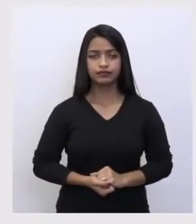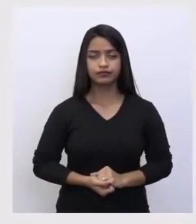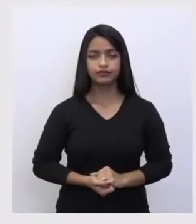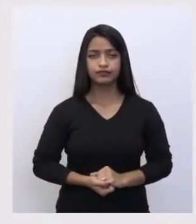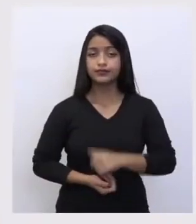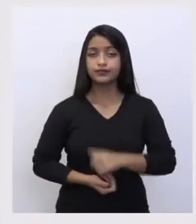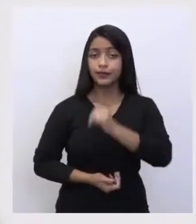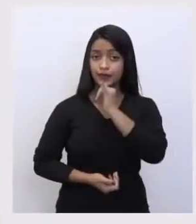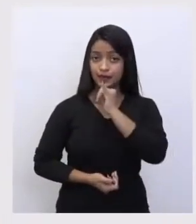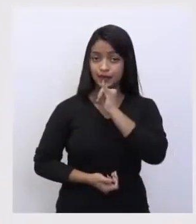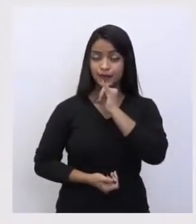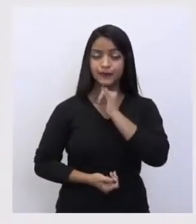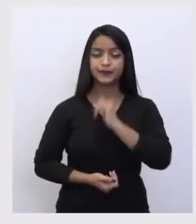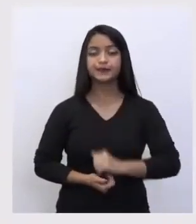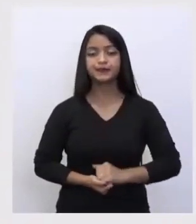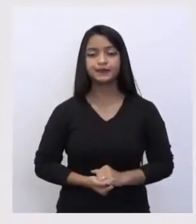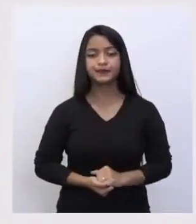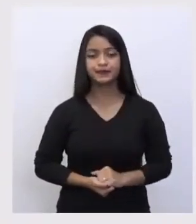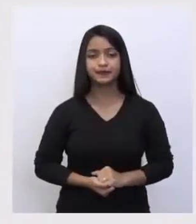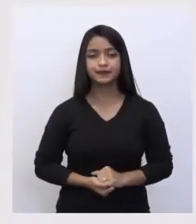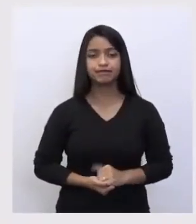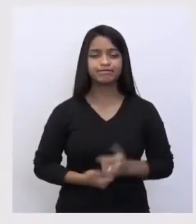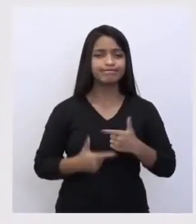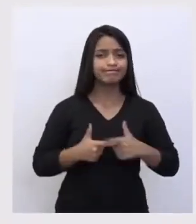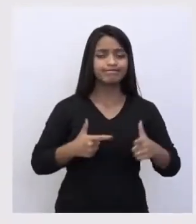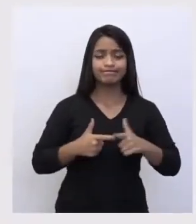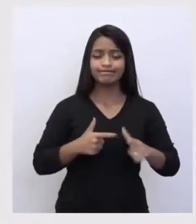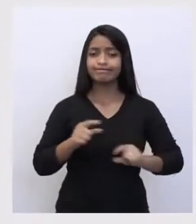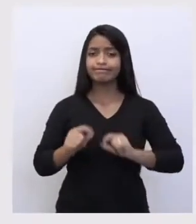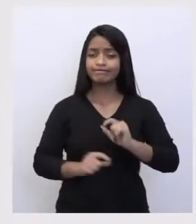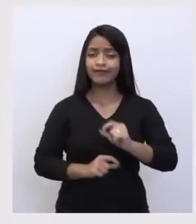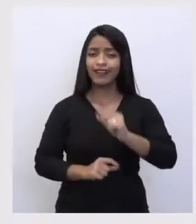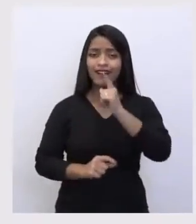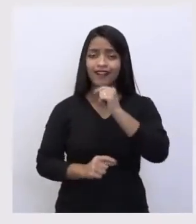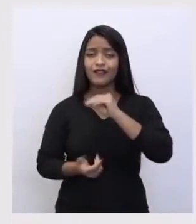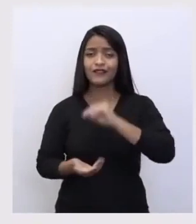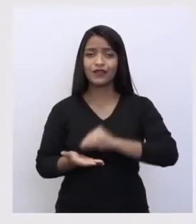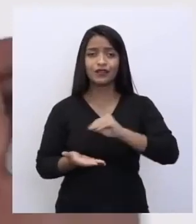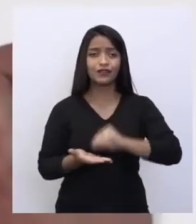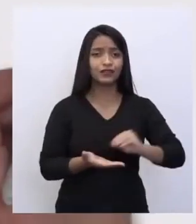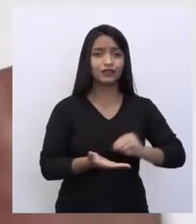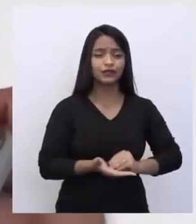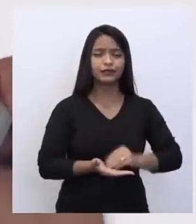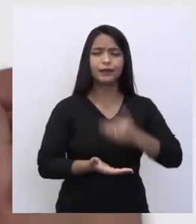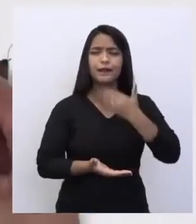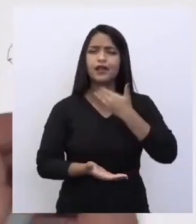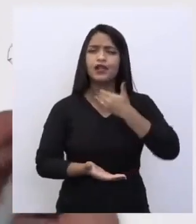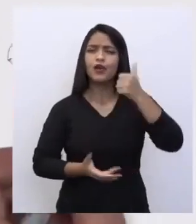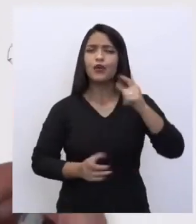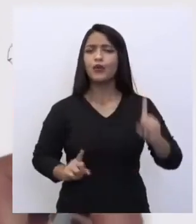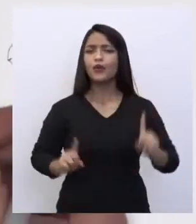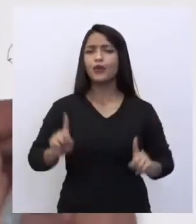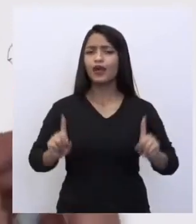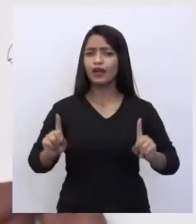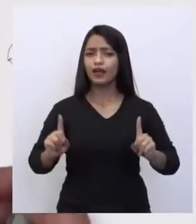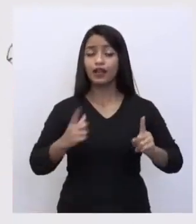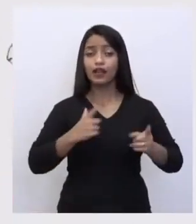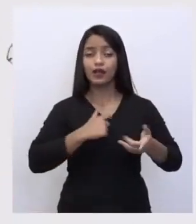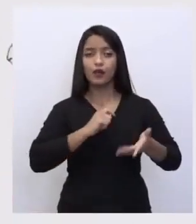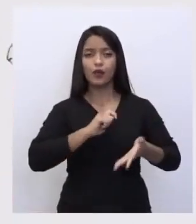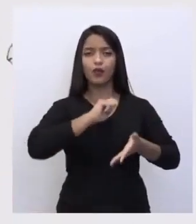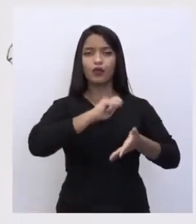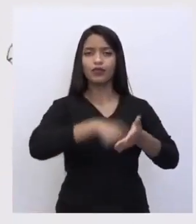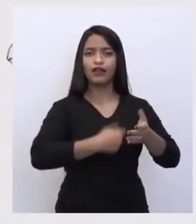Por exemplo, se o problema é falta d'água, o que é mais vantajoso? Contratar projetos de engenharia para a construção